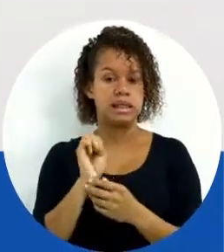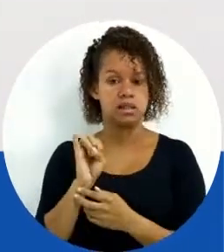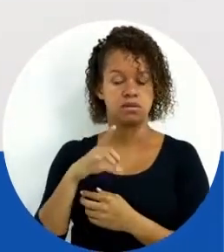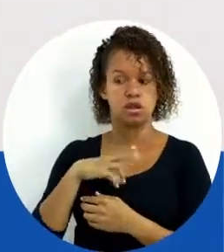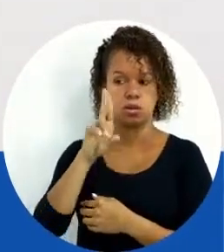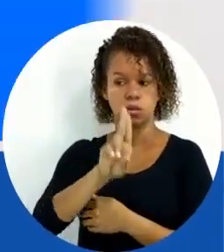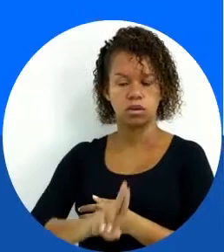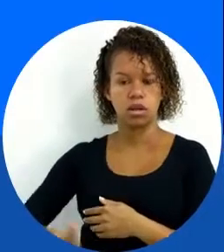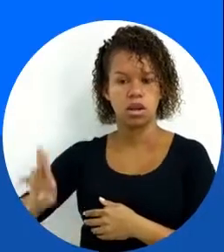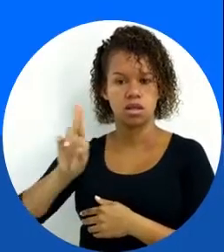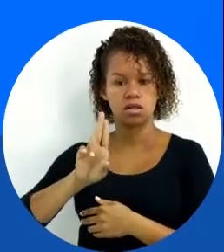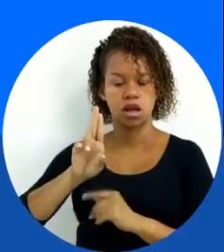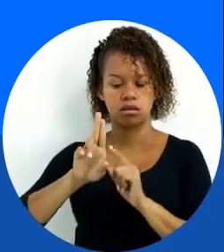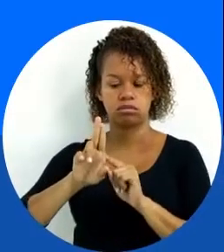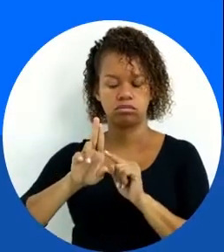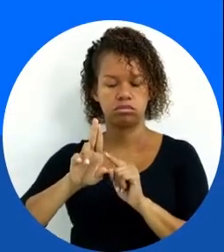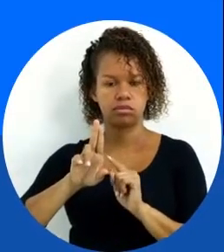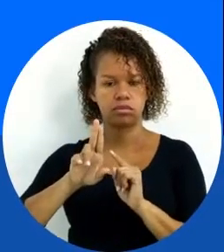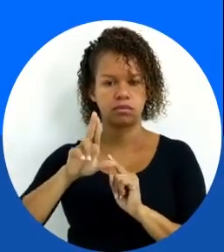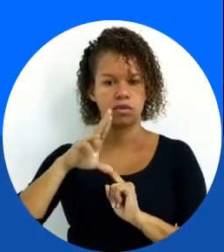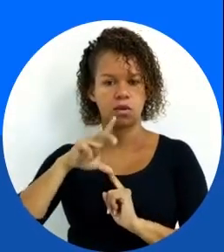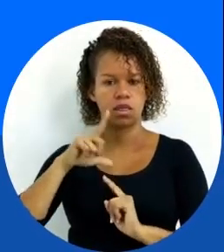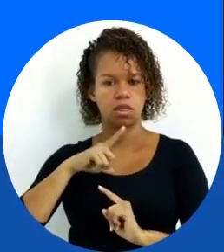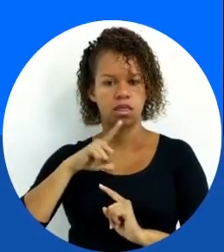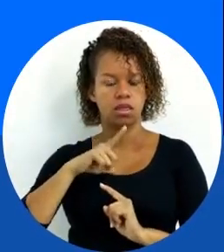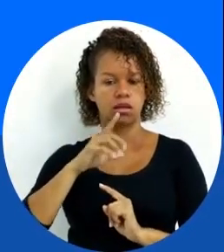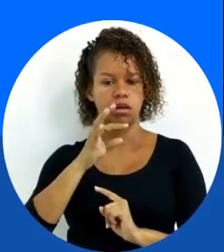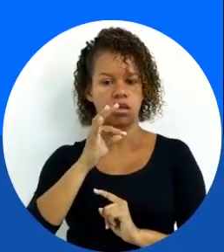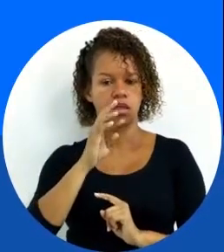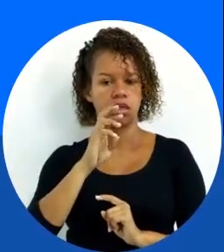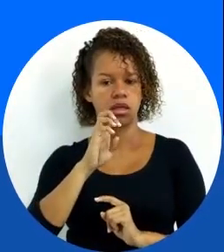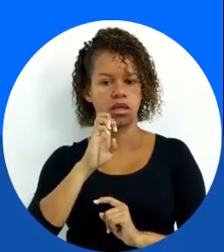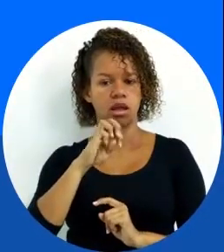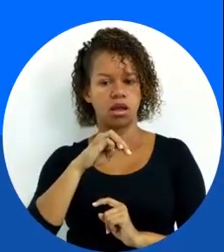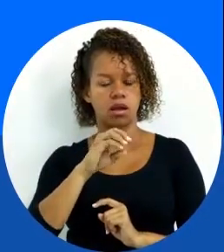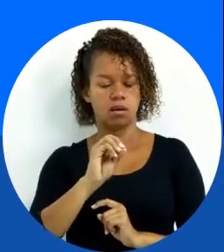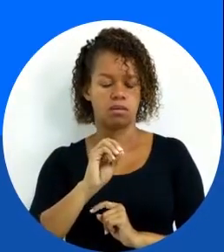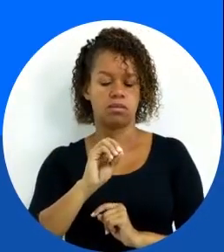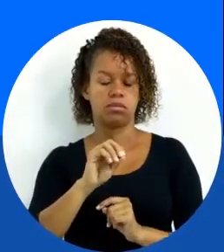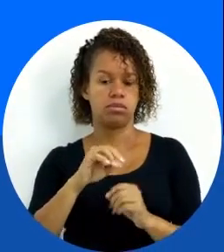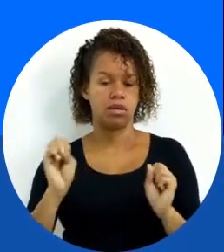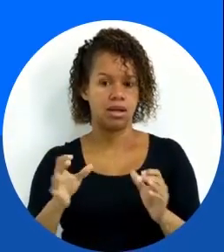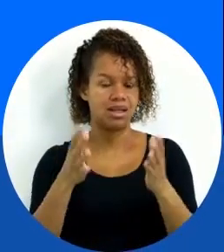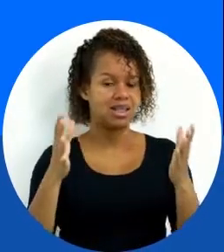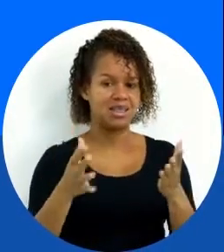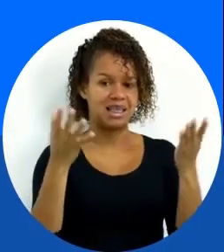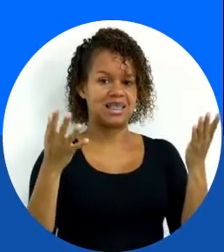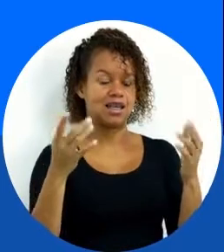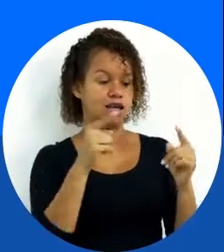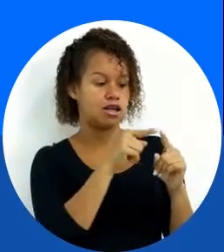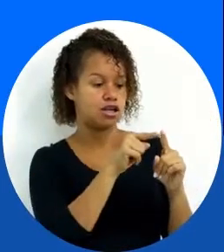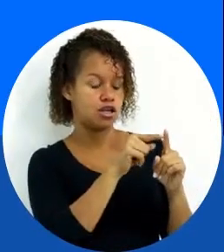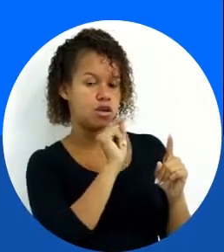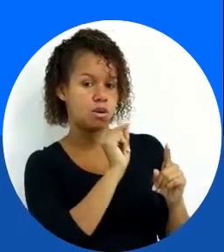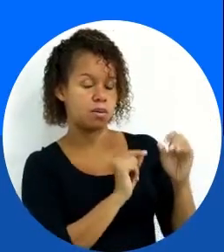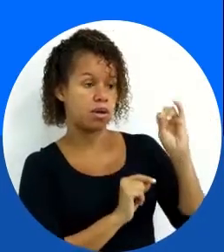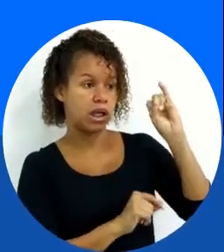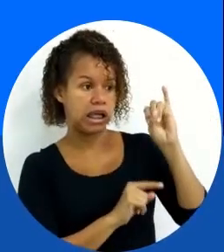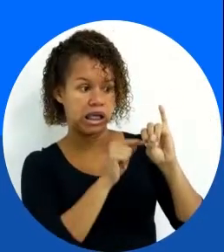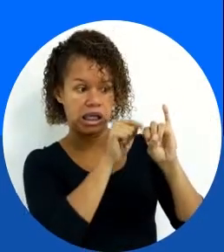você utilizar o termo programação, como utilizamos anteriormente, e o operador